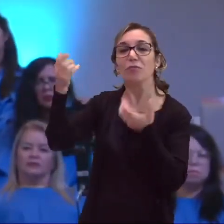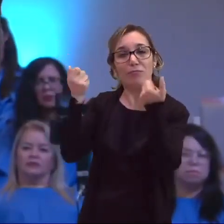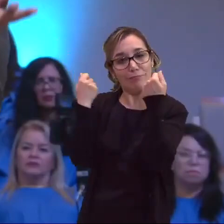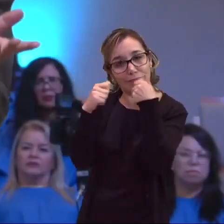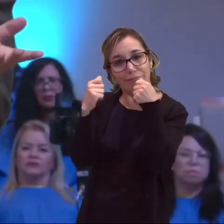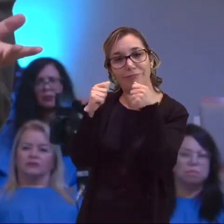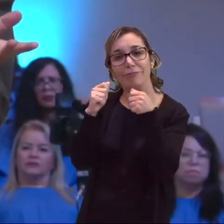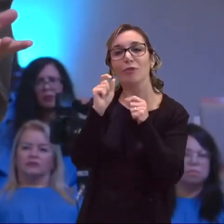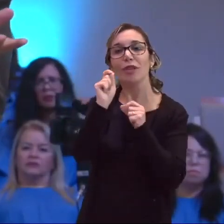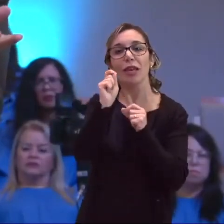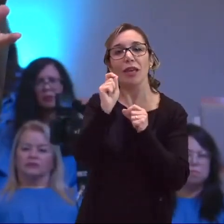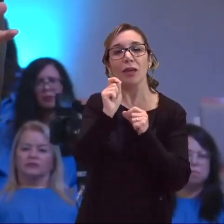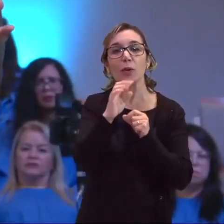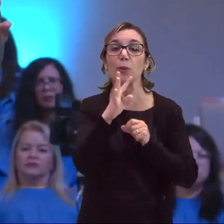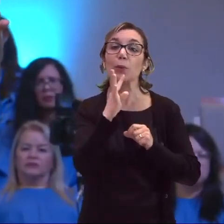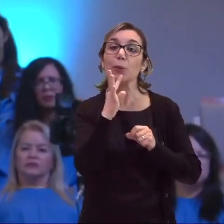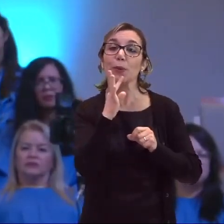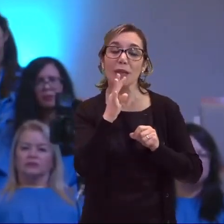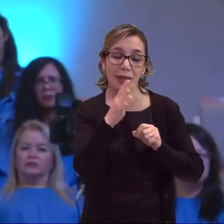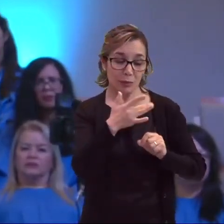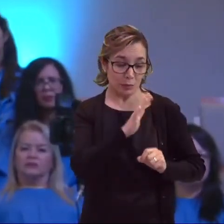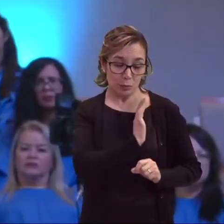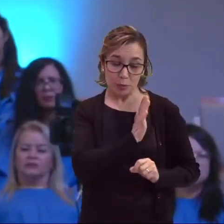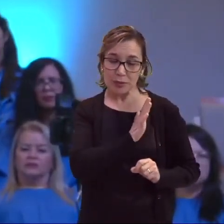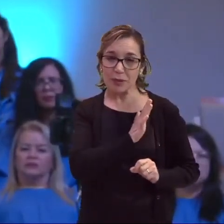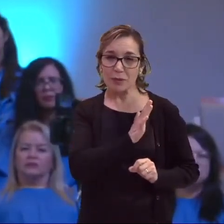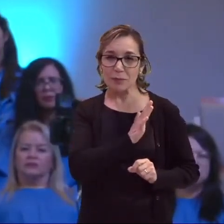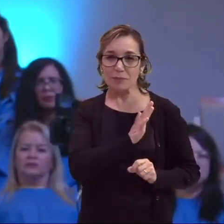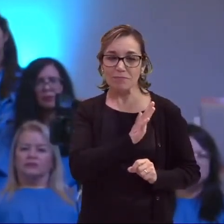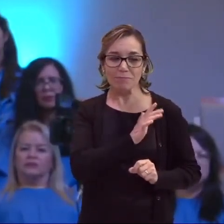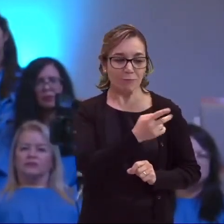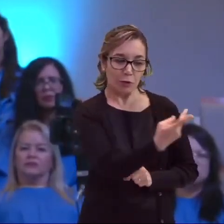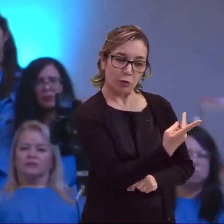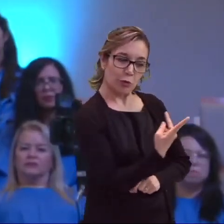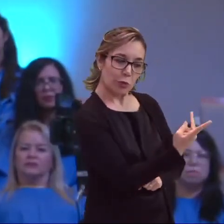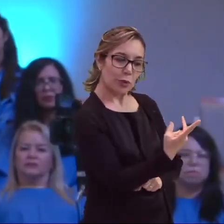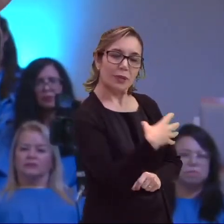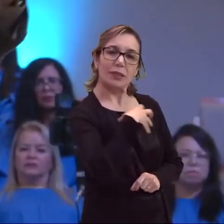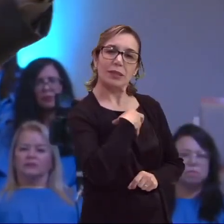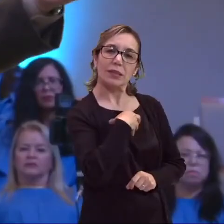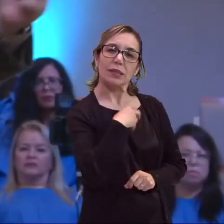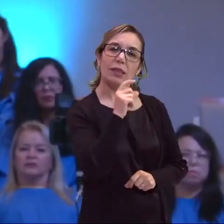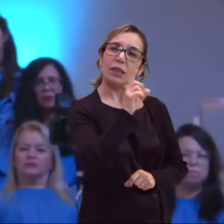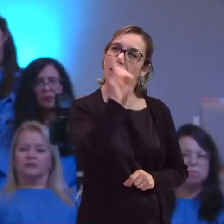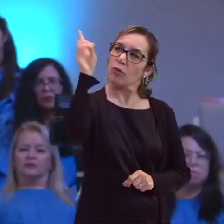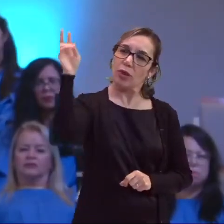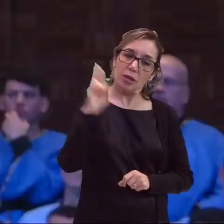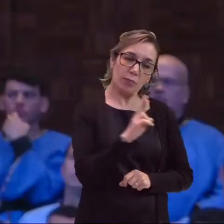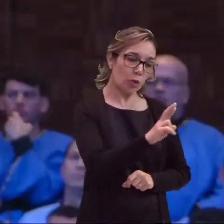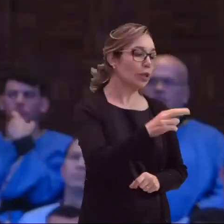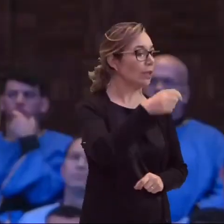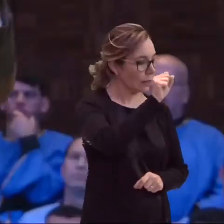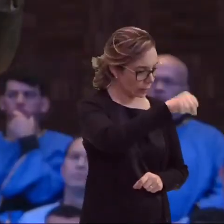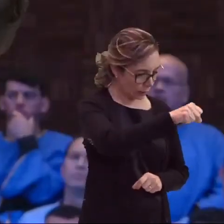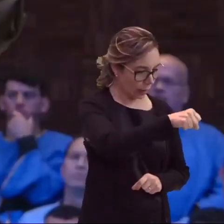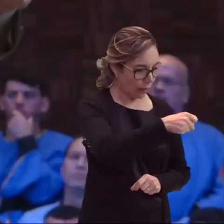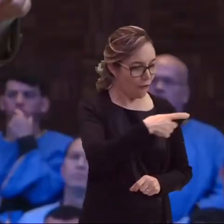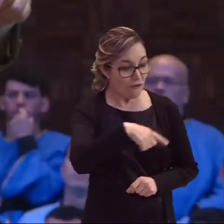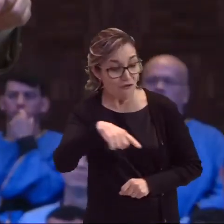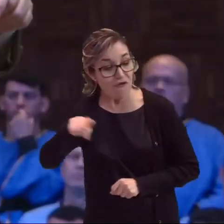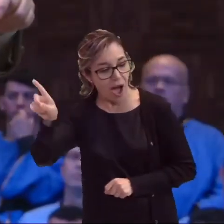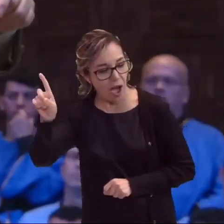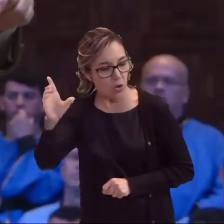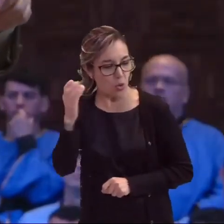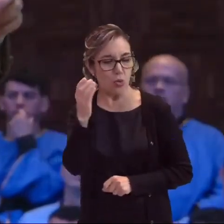senhor já sabemos o que temos que fazer e assim acontece na vida daqueles que adoram Senhor e